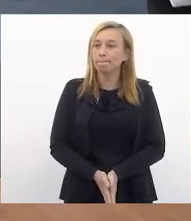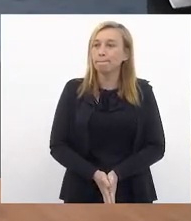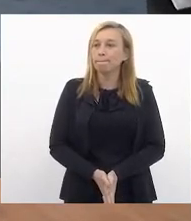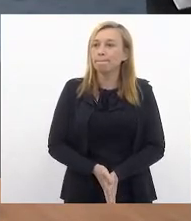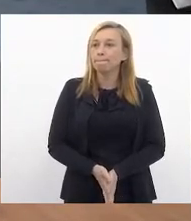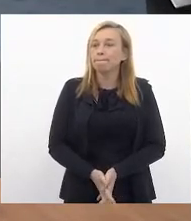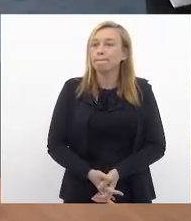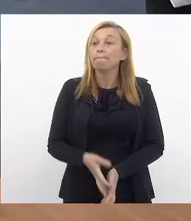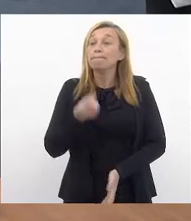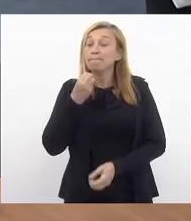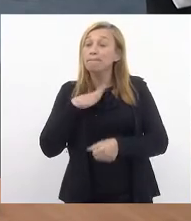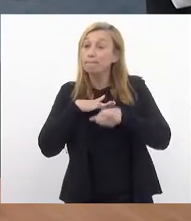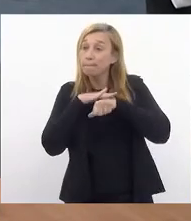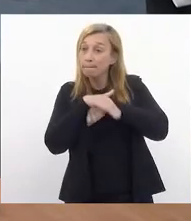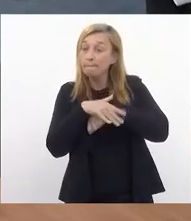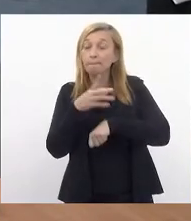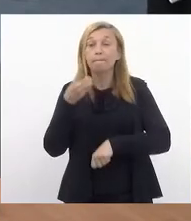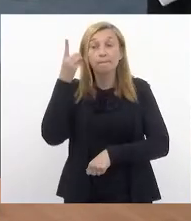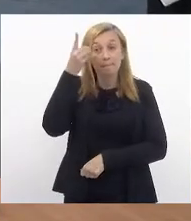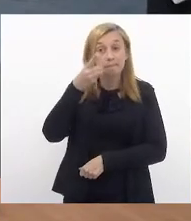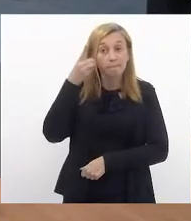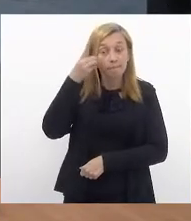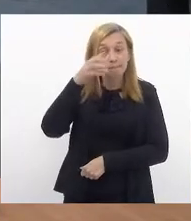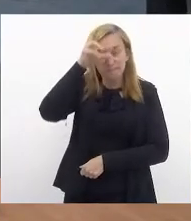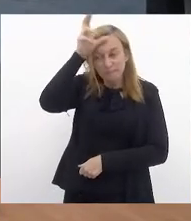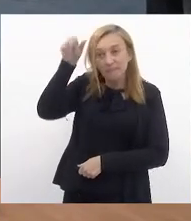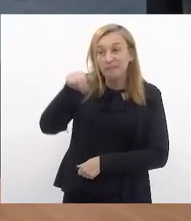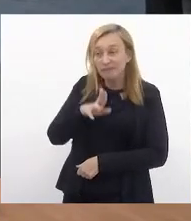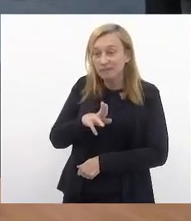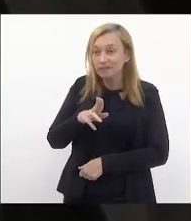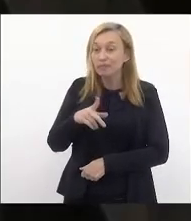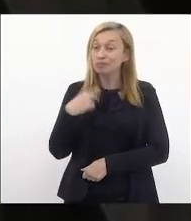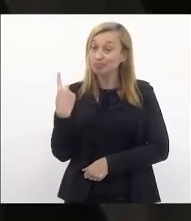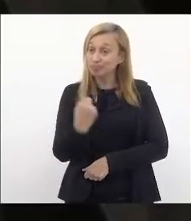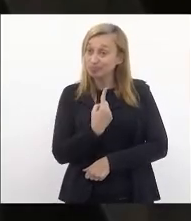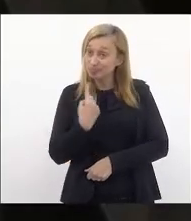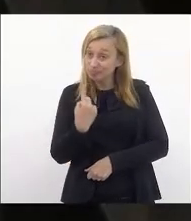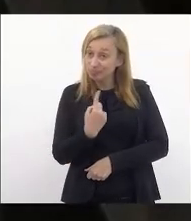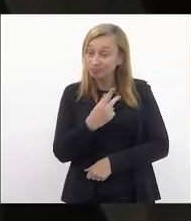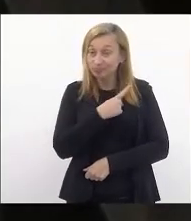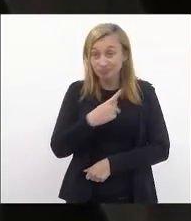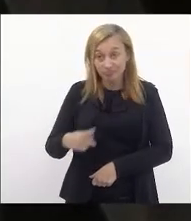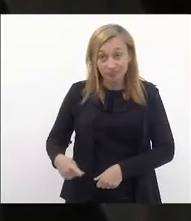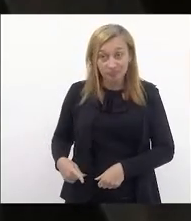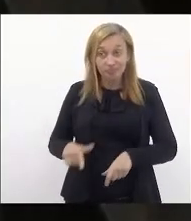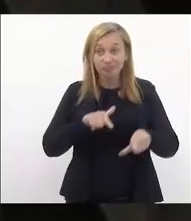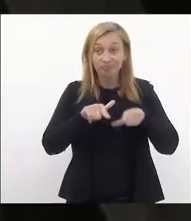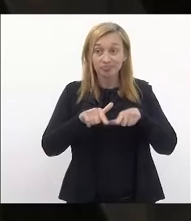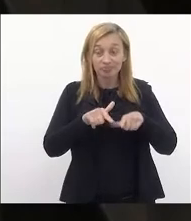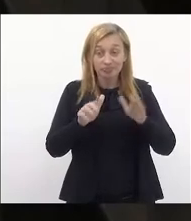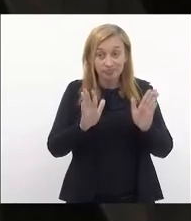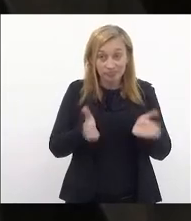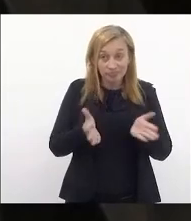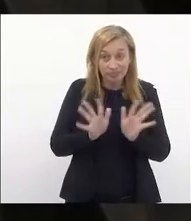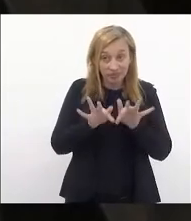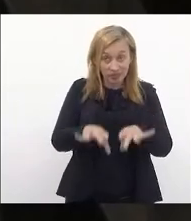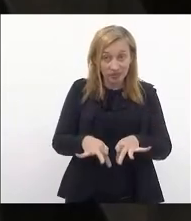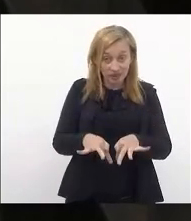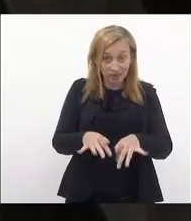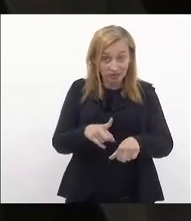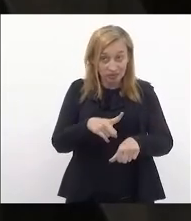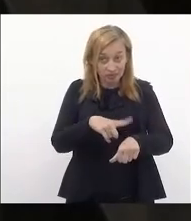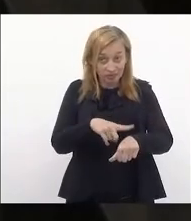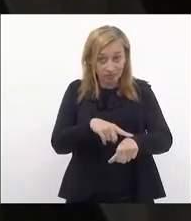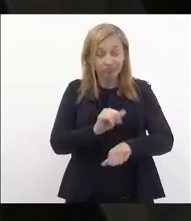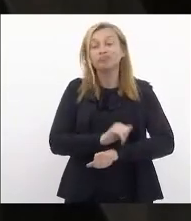boa noite a nova deputada Tia Ju nossa presidente nos trabalhos agora do final do expediente